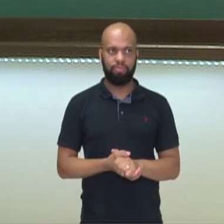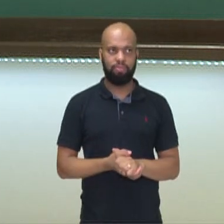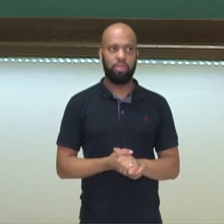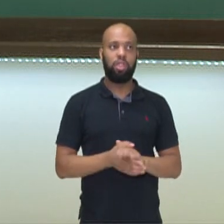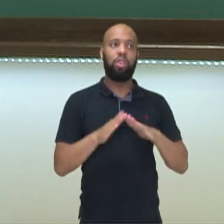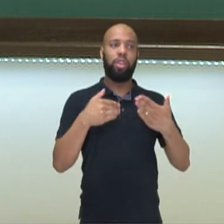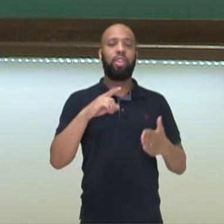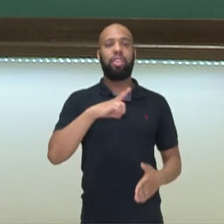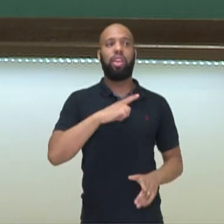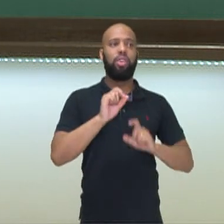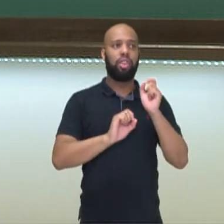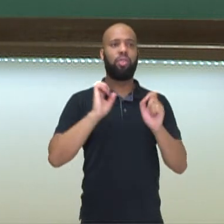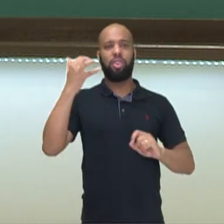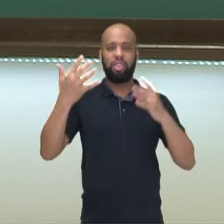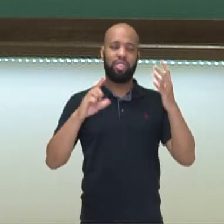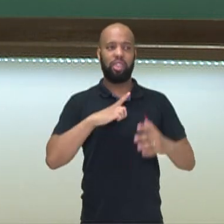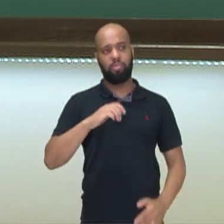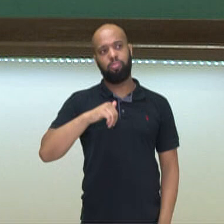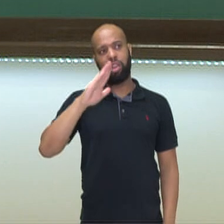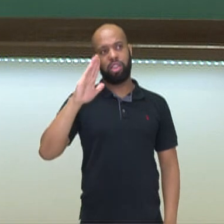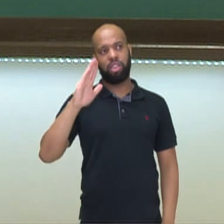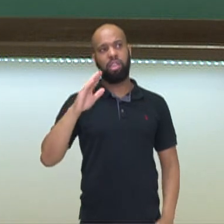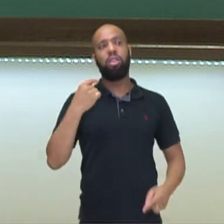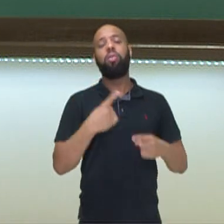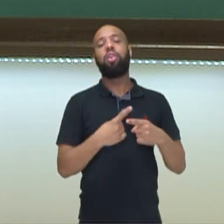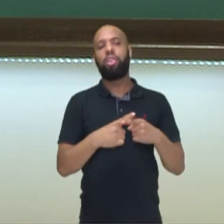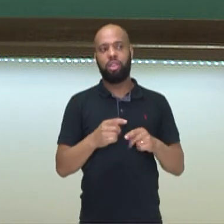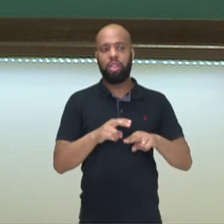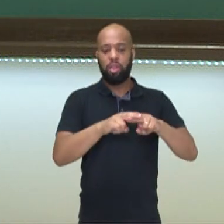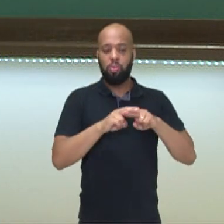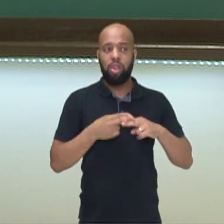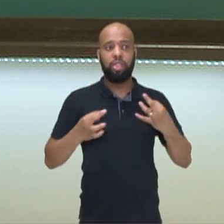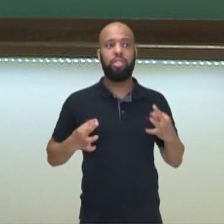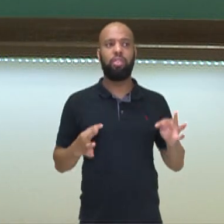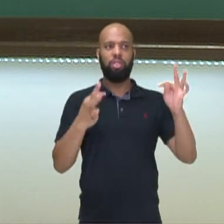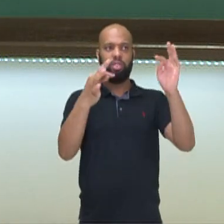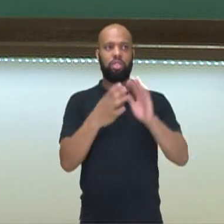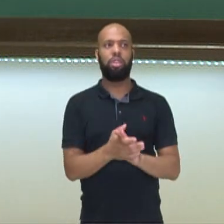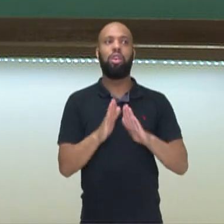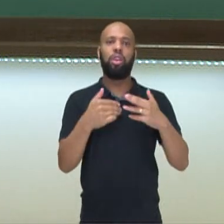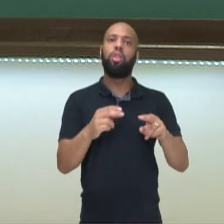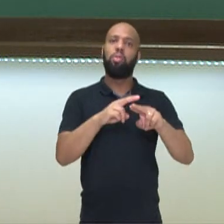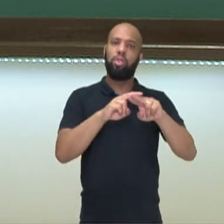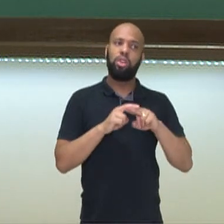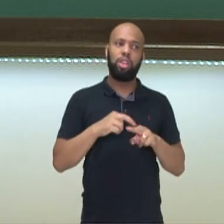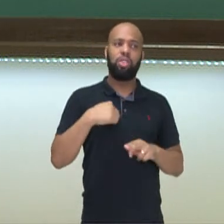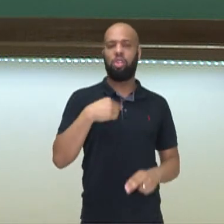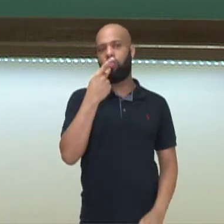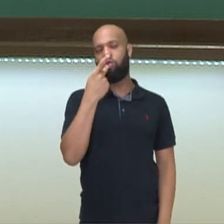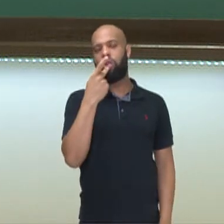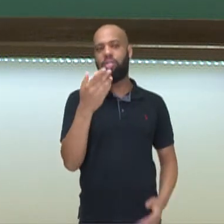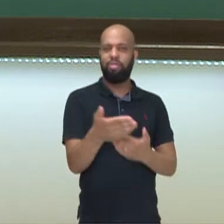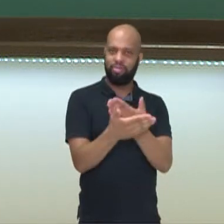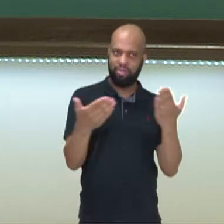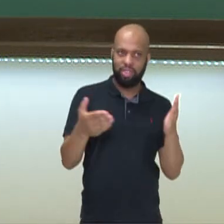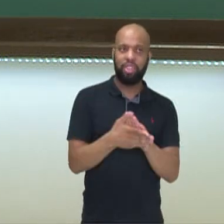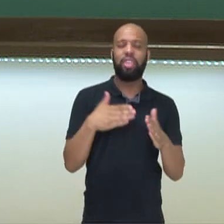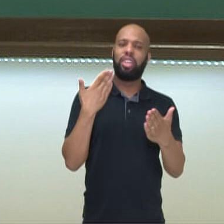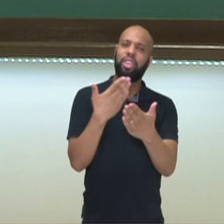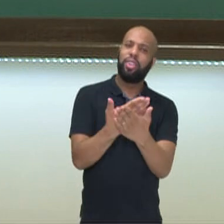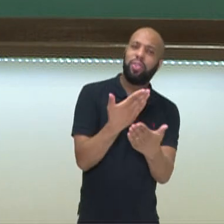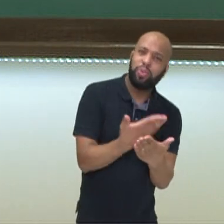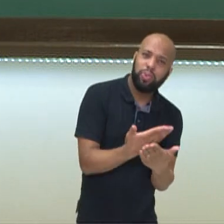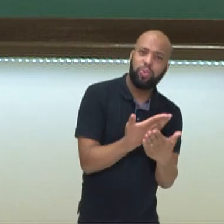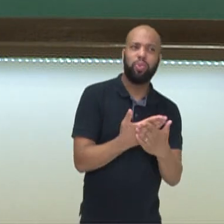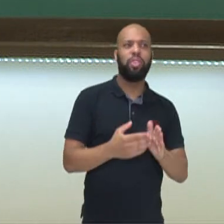E isso tem acontecido cada vez mais por causa da tecnologia. Por isso eu falo para vocês,